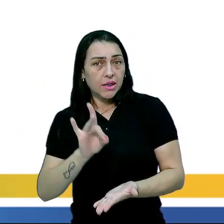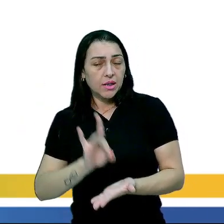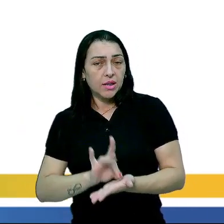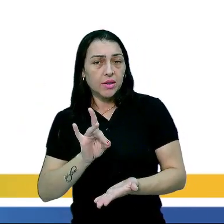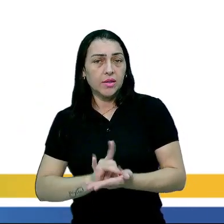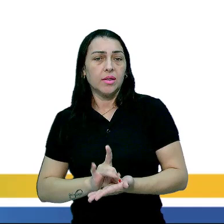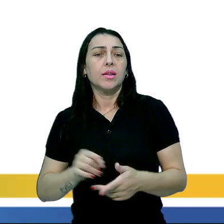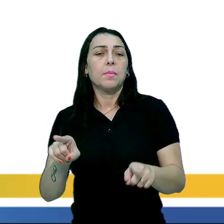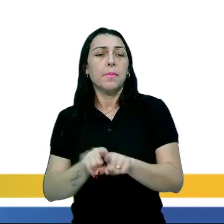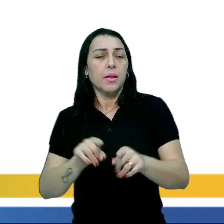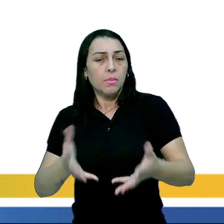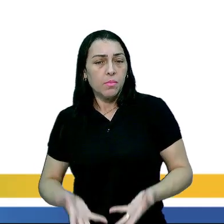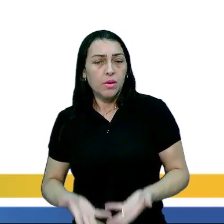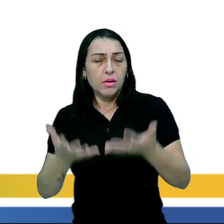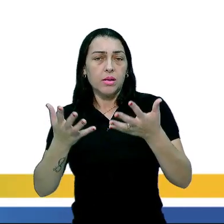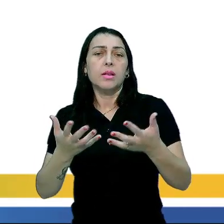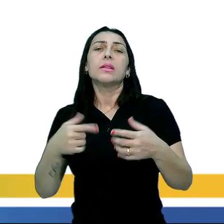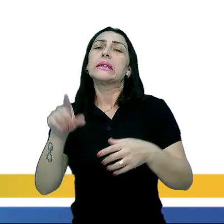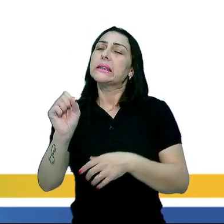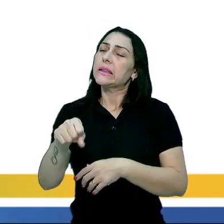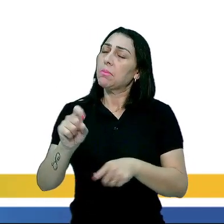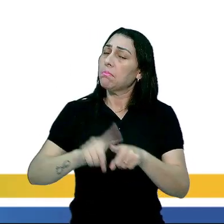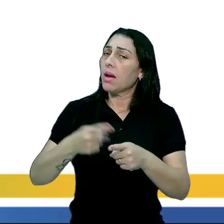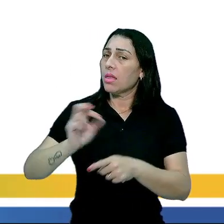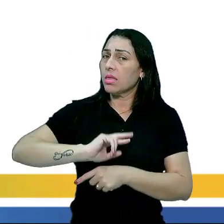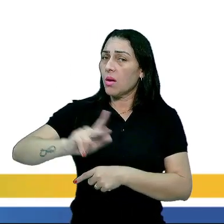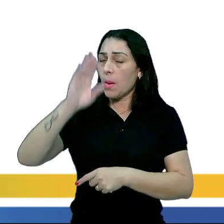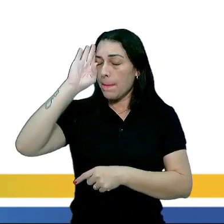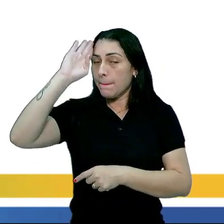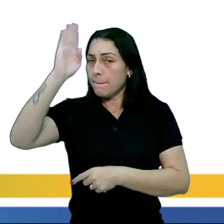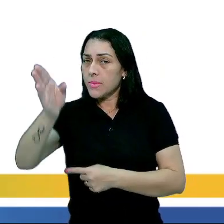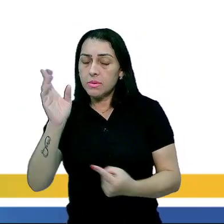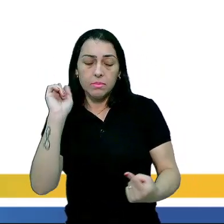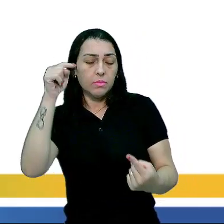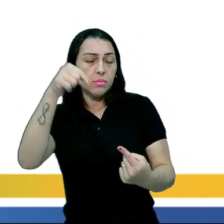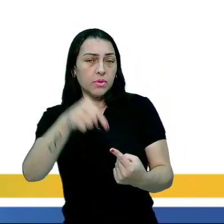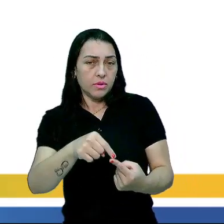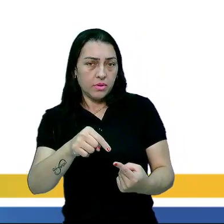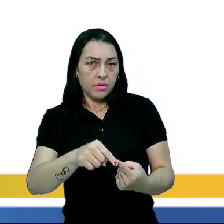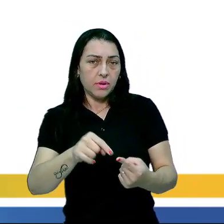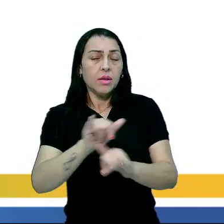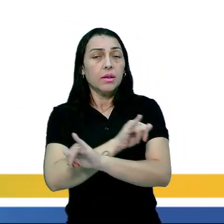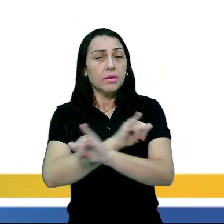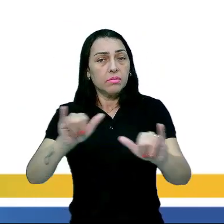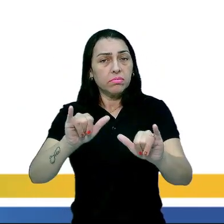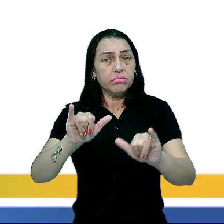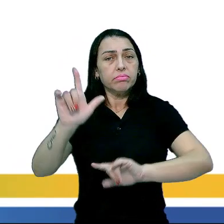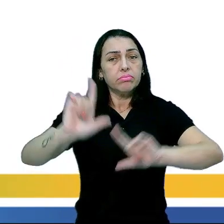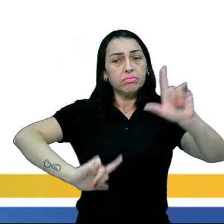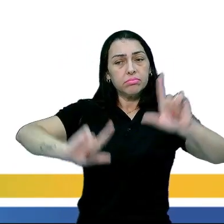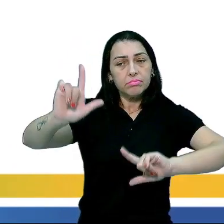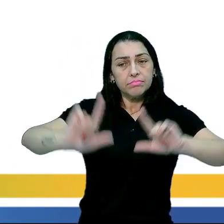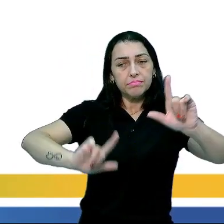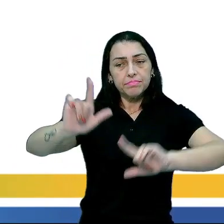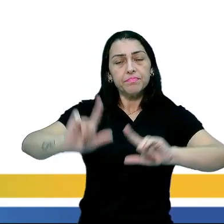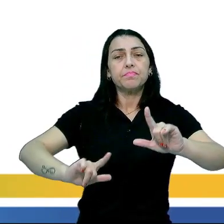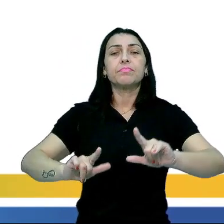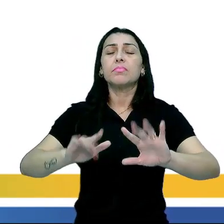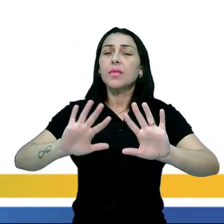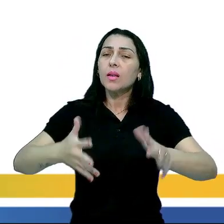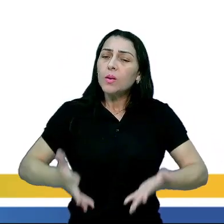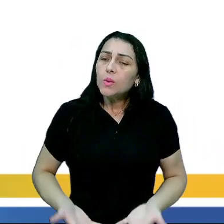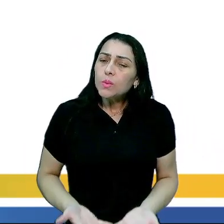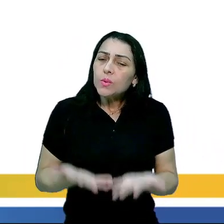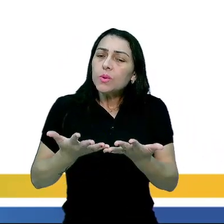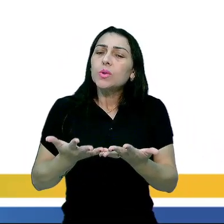está manifestando uma pluralidade, mas não é o principal objetivo dessa propaganda. Em